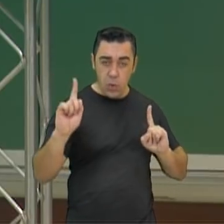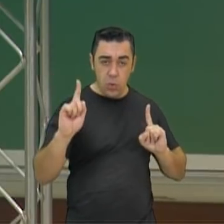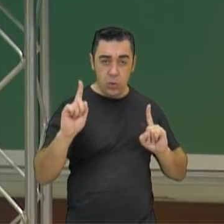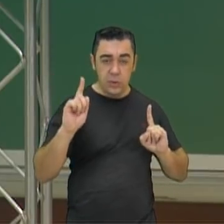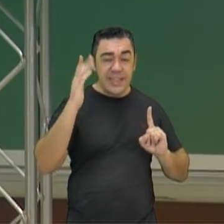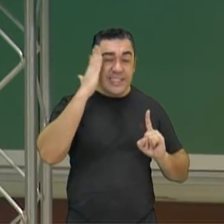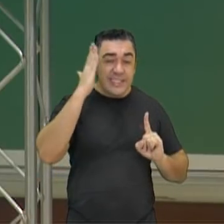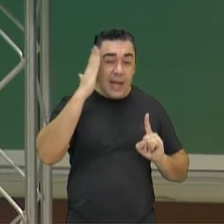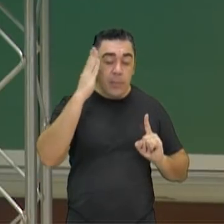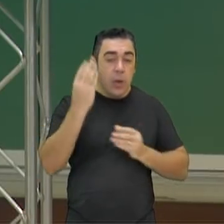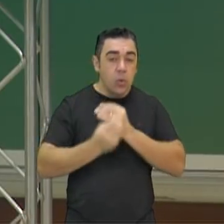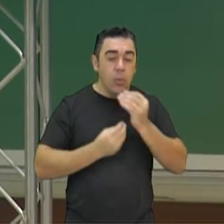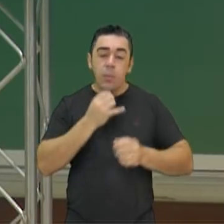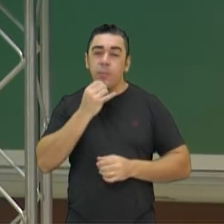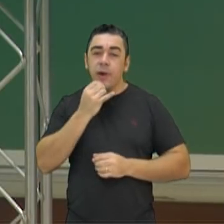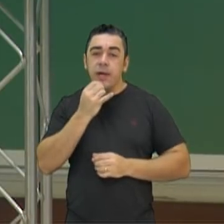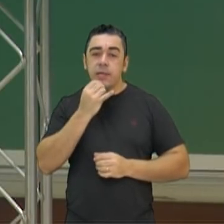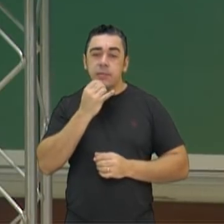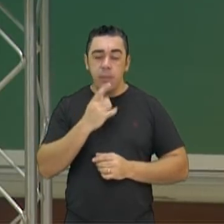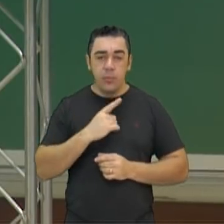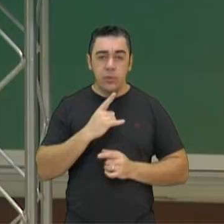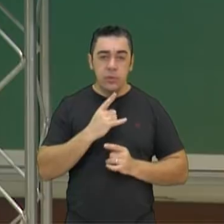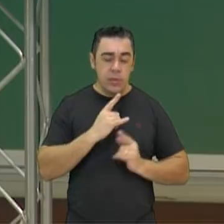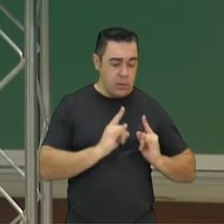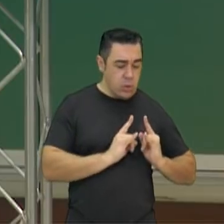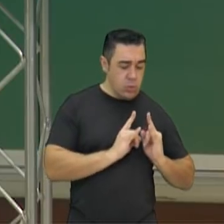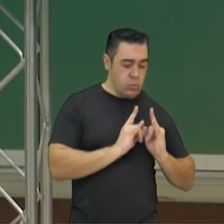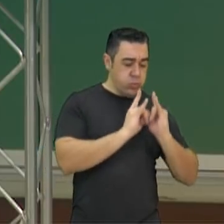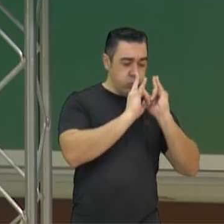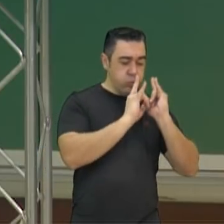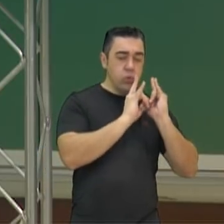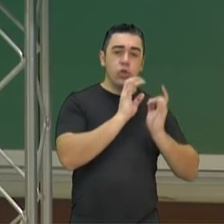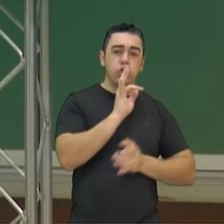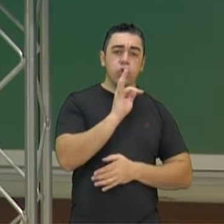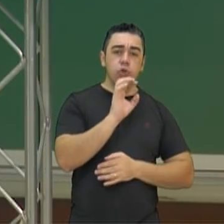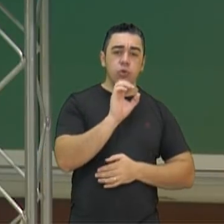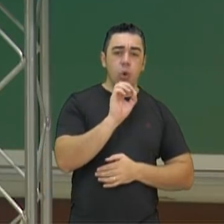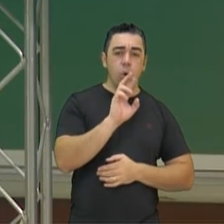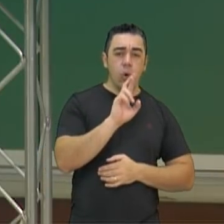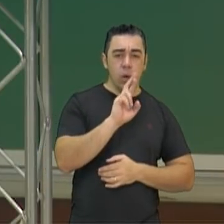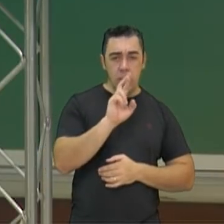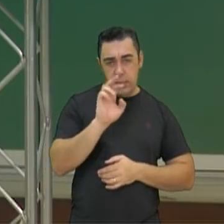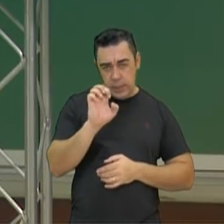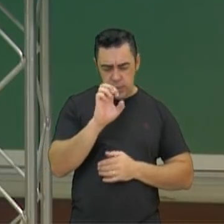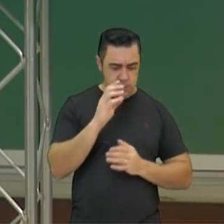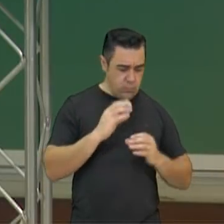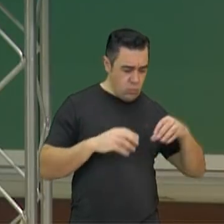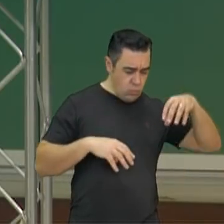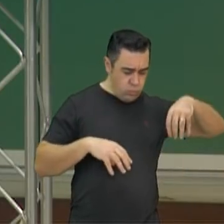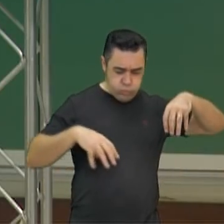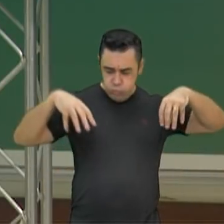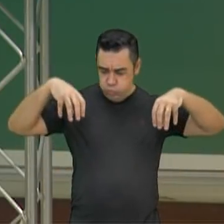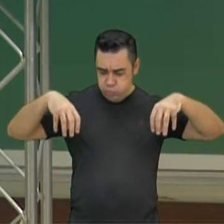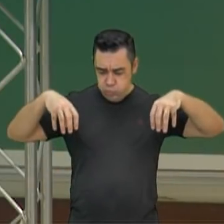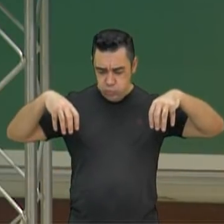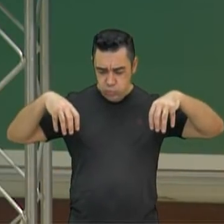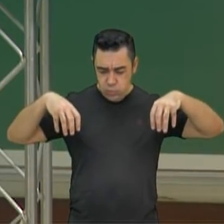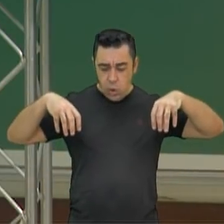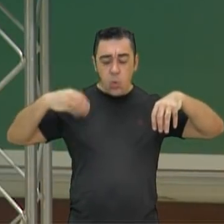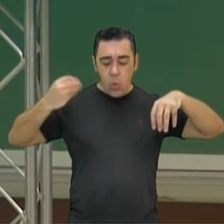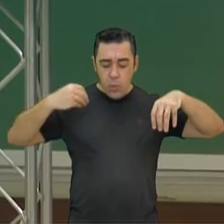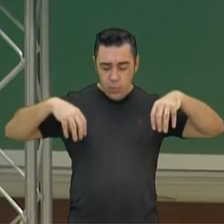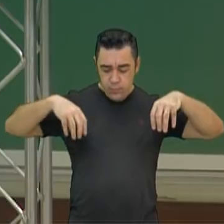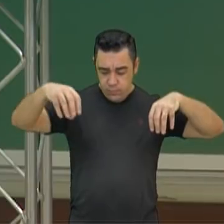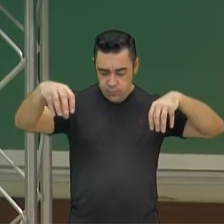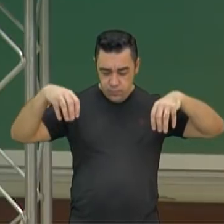a torre movimenta na fileira e coluna, então você tem que saber qual que é a diferença para você